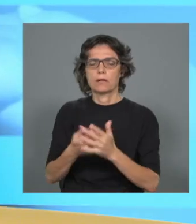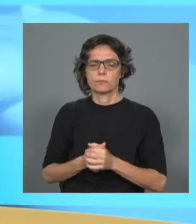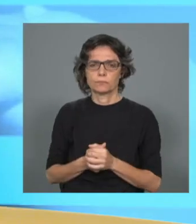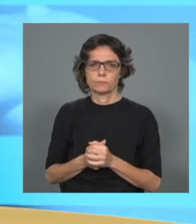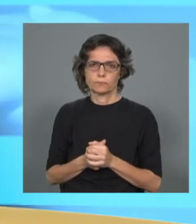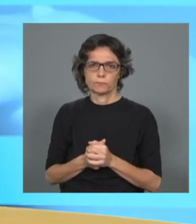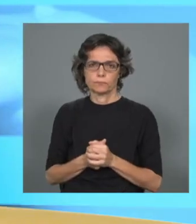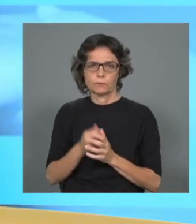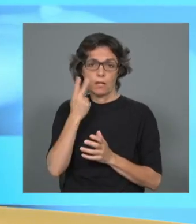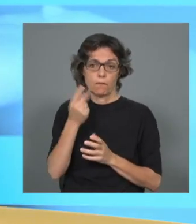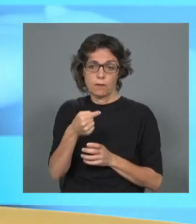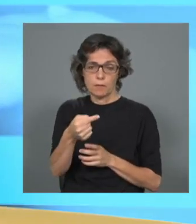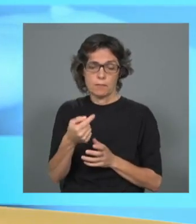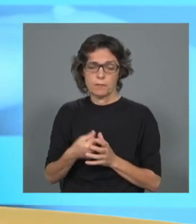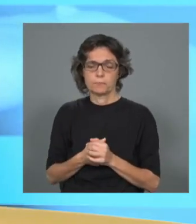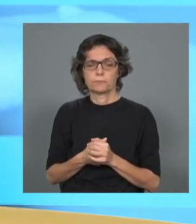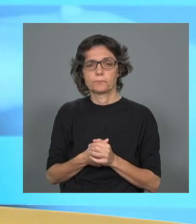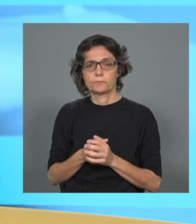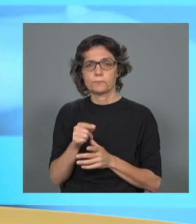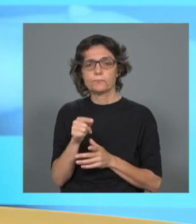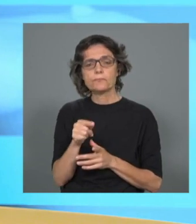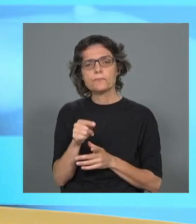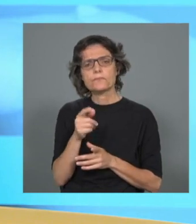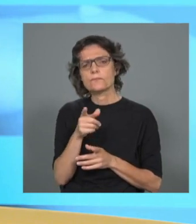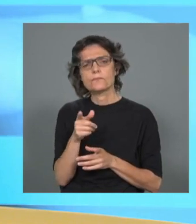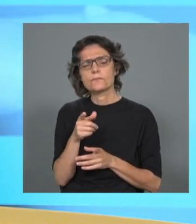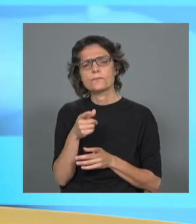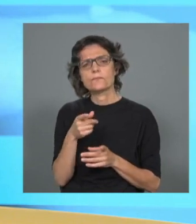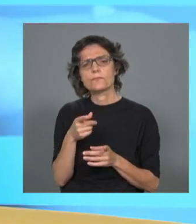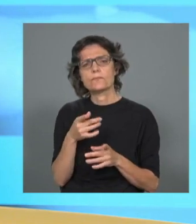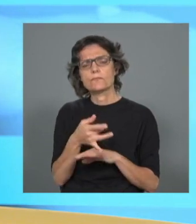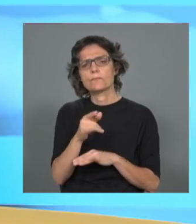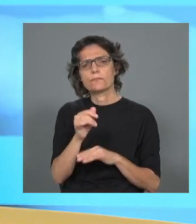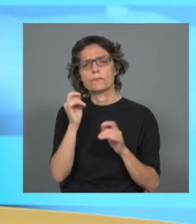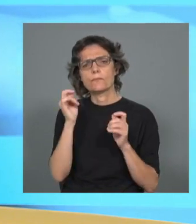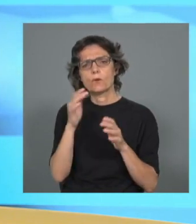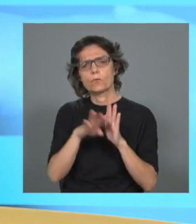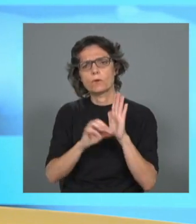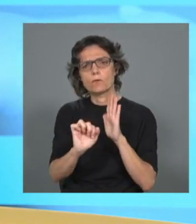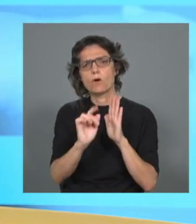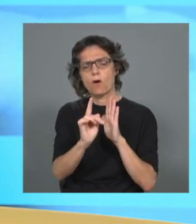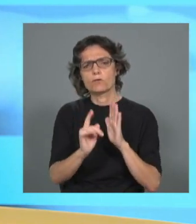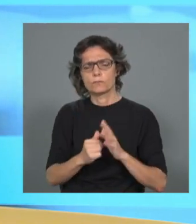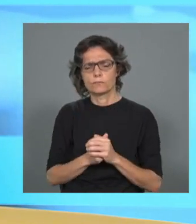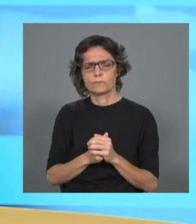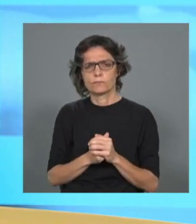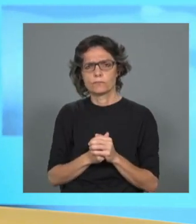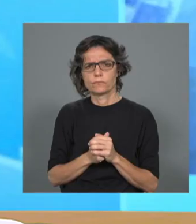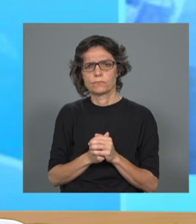que tópicos do programa, que intervenções do programa destacaria na análise a este tema?